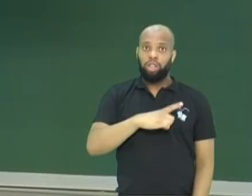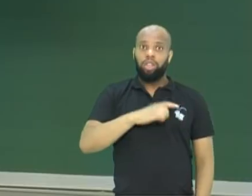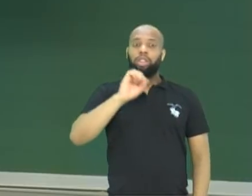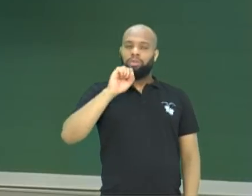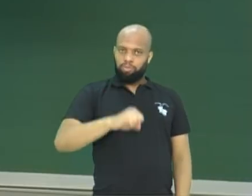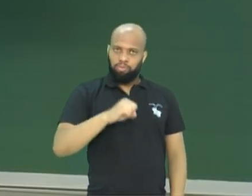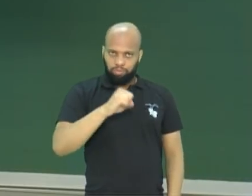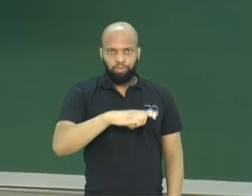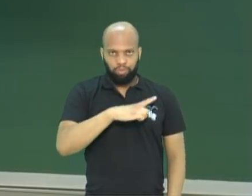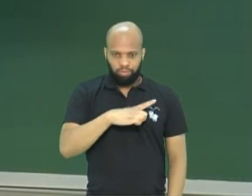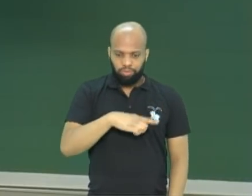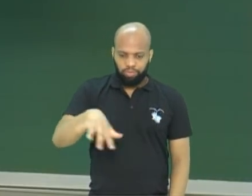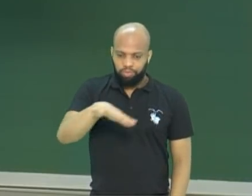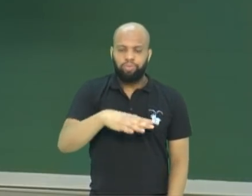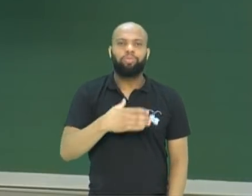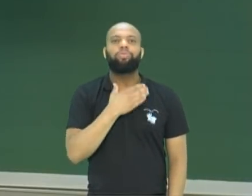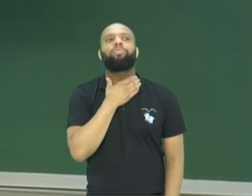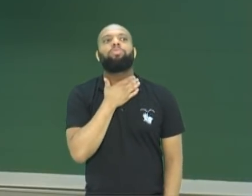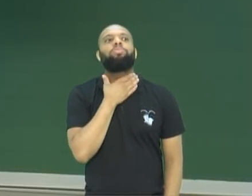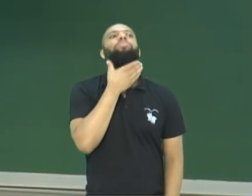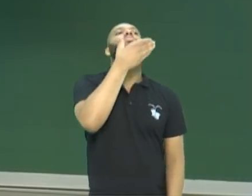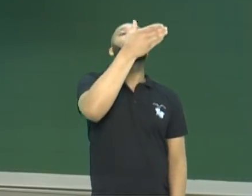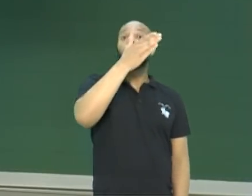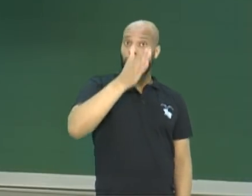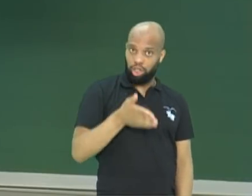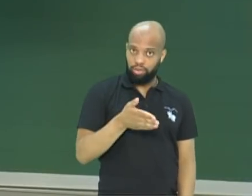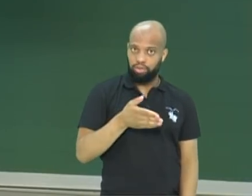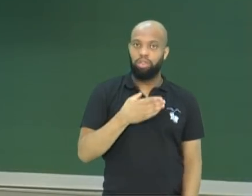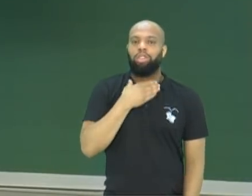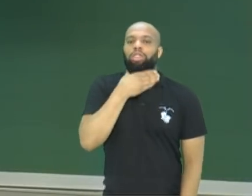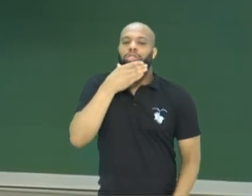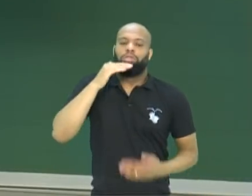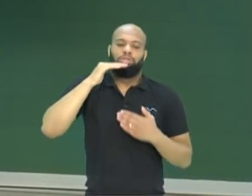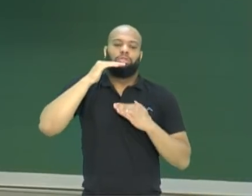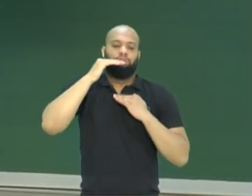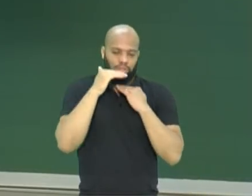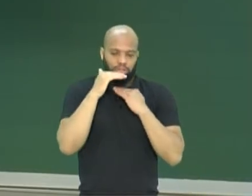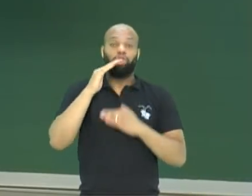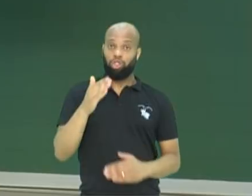no mesmo ambiente girafas de pescoço longo e girafas de pescoço curto.